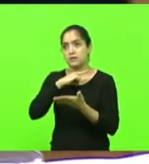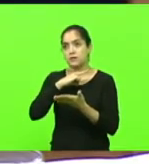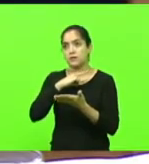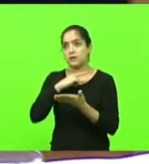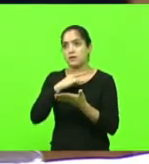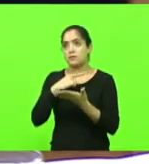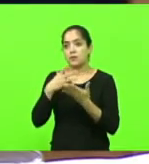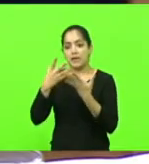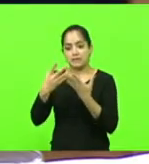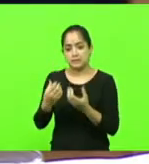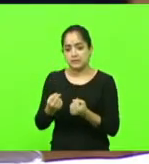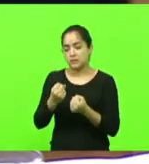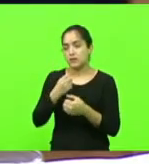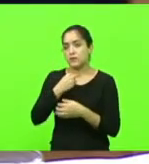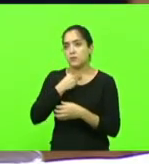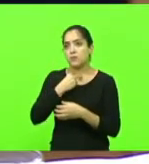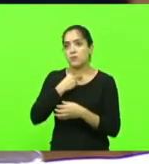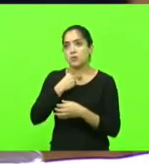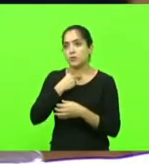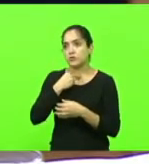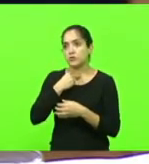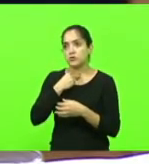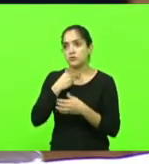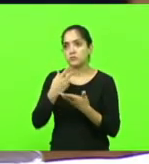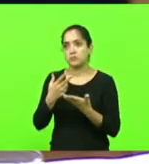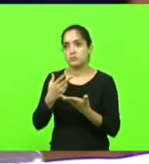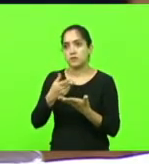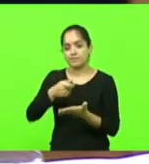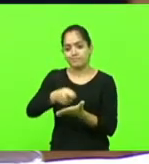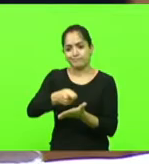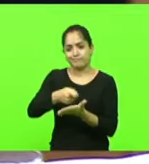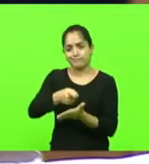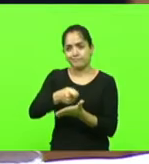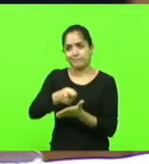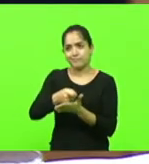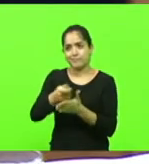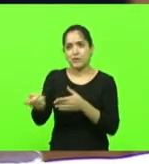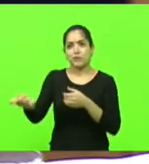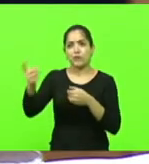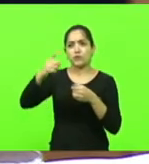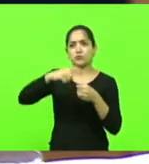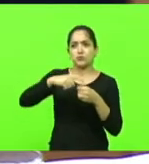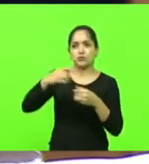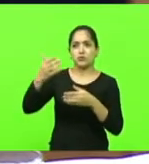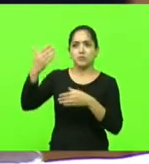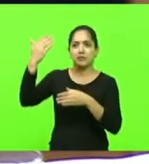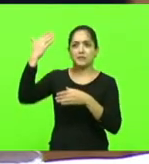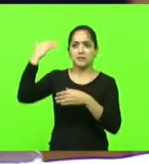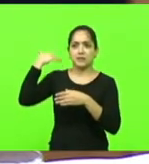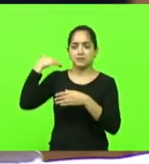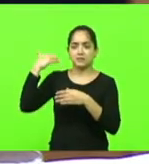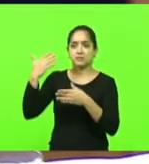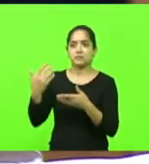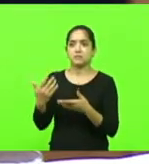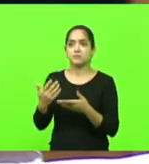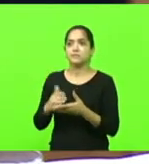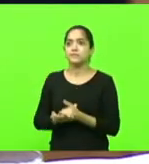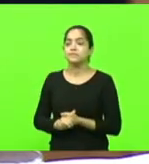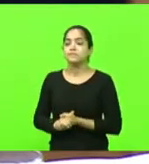inadmissível o que está acontecendo, né, com o Estado opressor, voltou aquele Estado perseguidor.